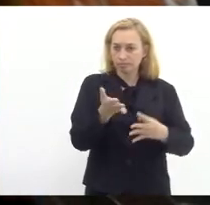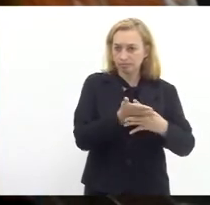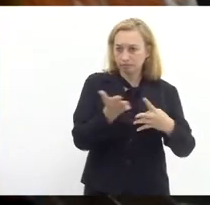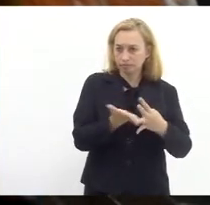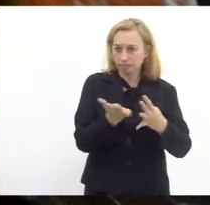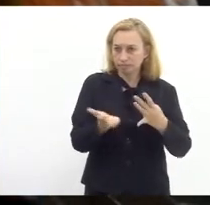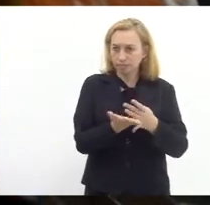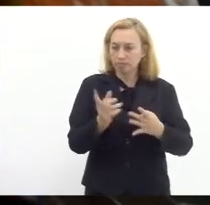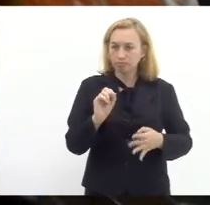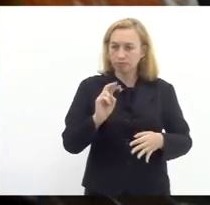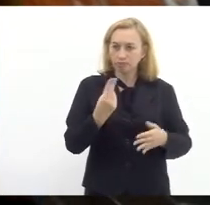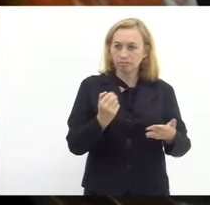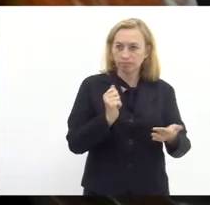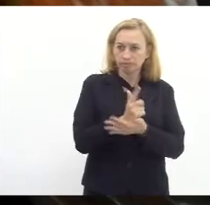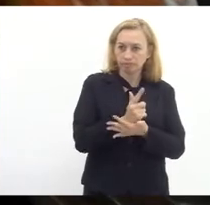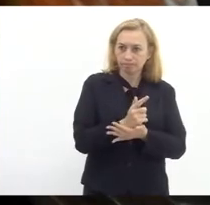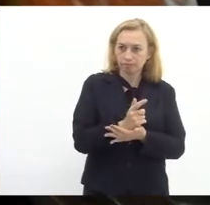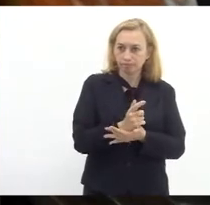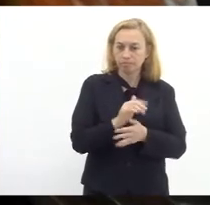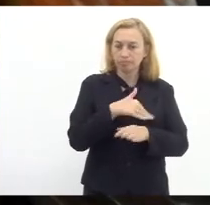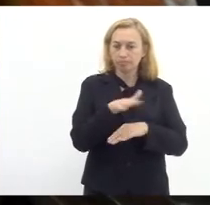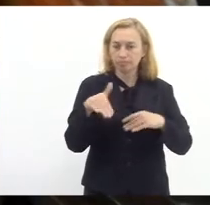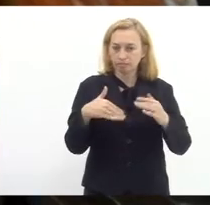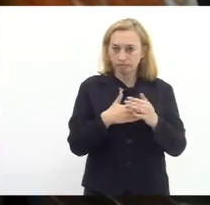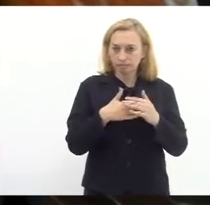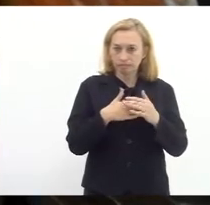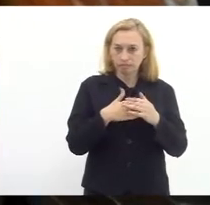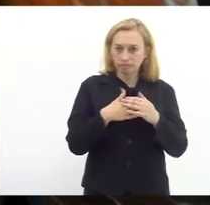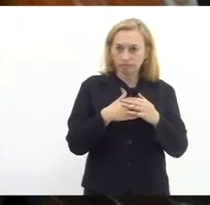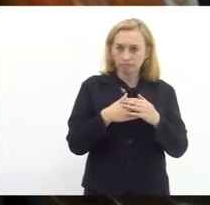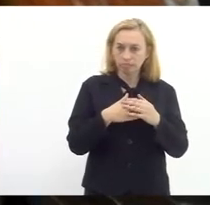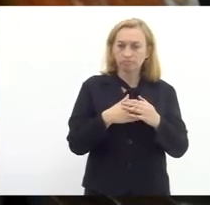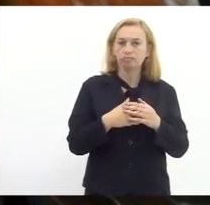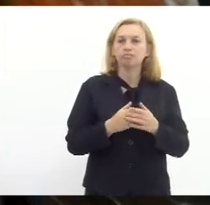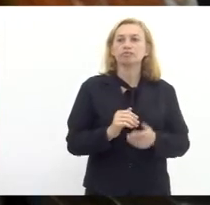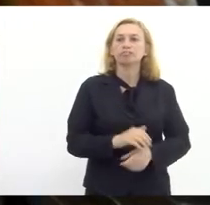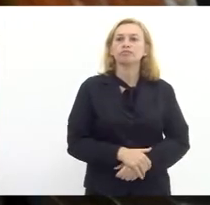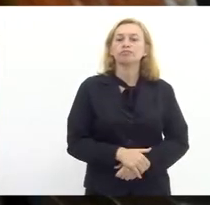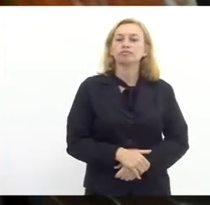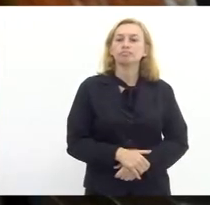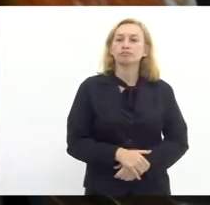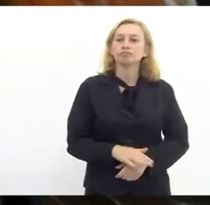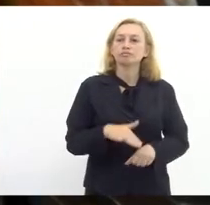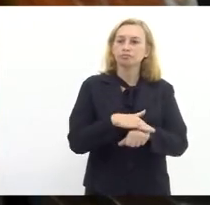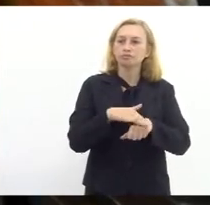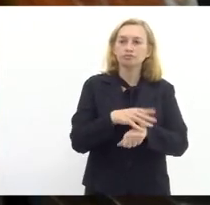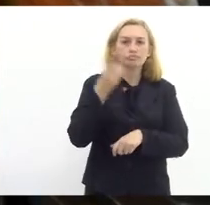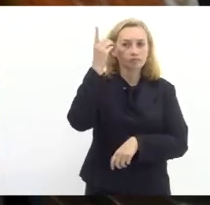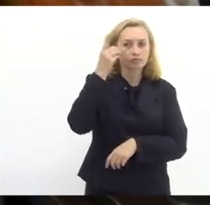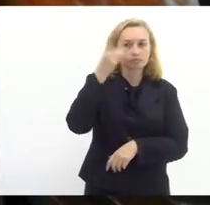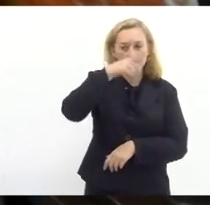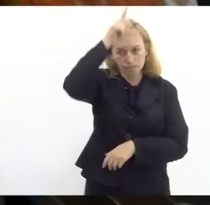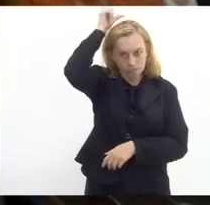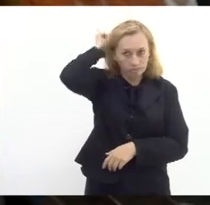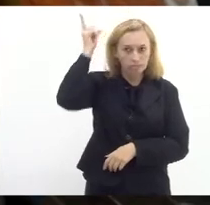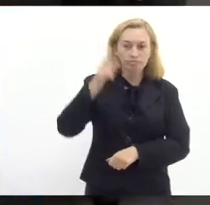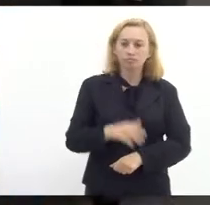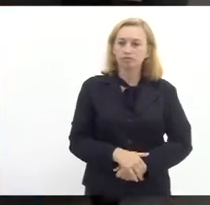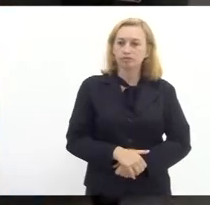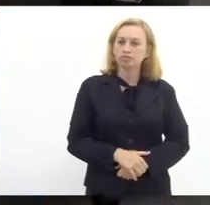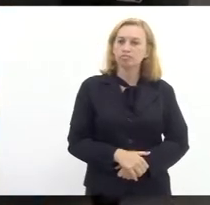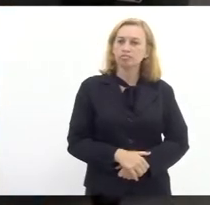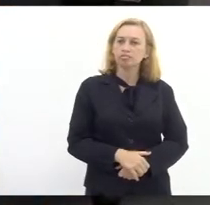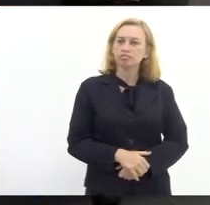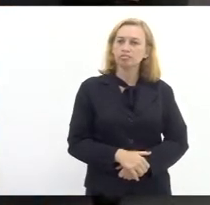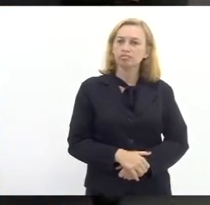ainda executado, em referente a todas as concessões. Hoje eu estava conversando com o deputado Luiz Paulo agora há pouco